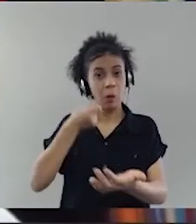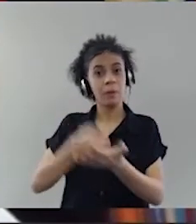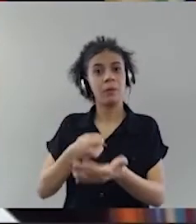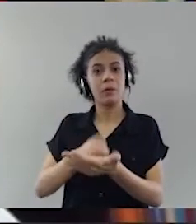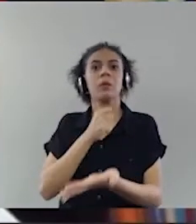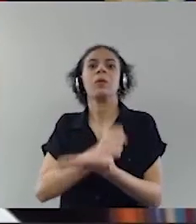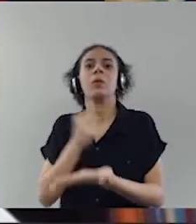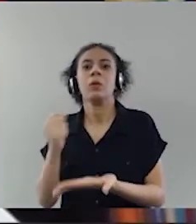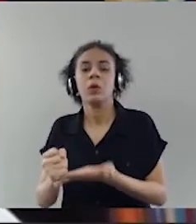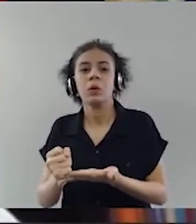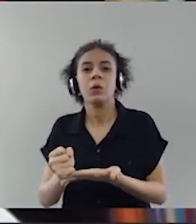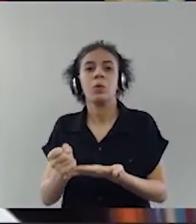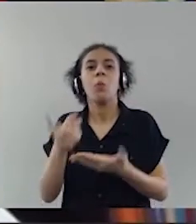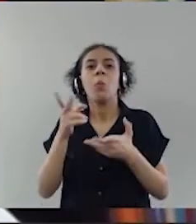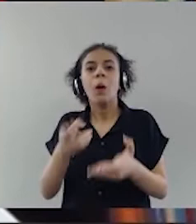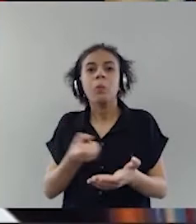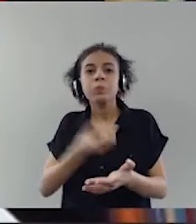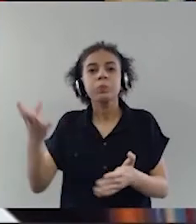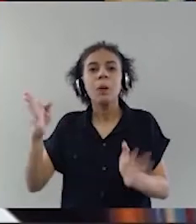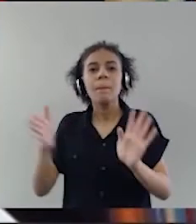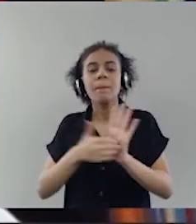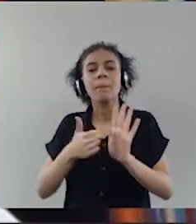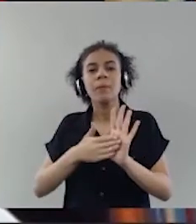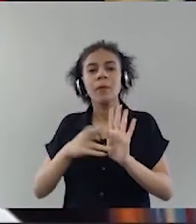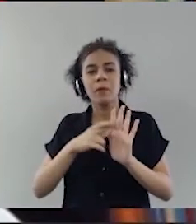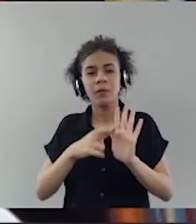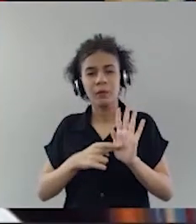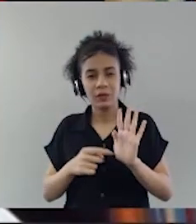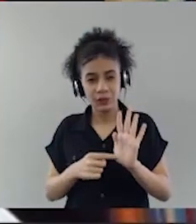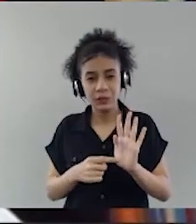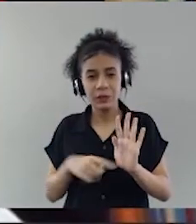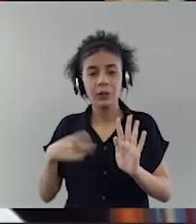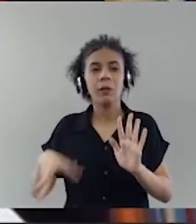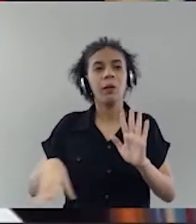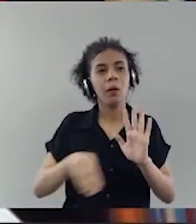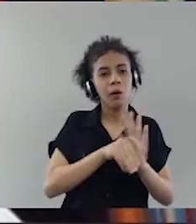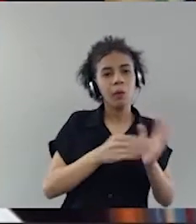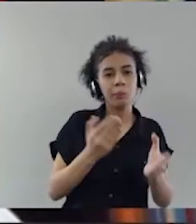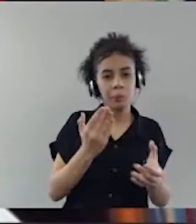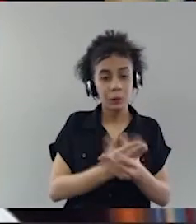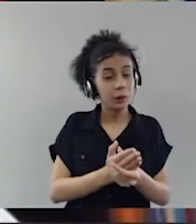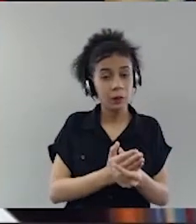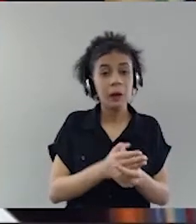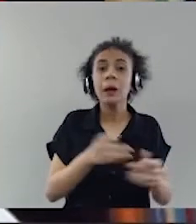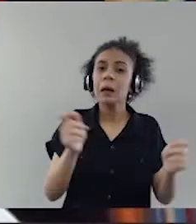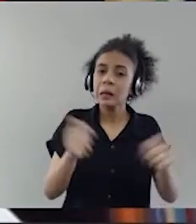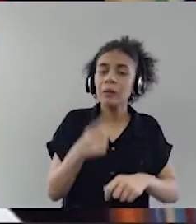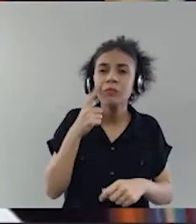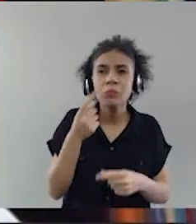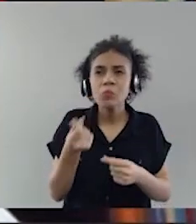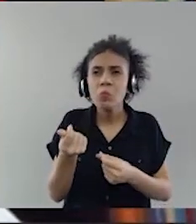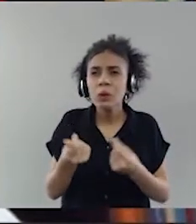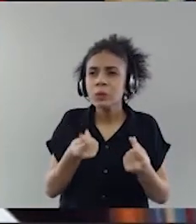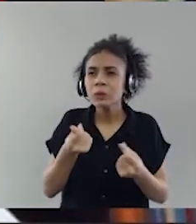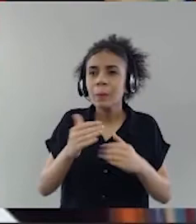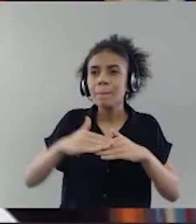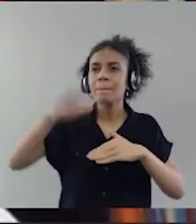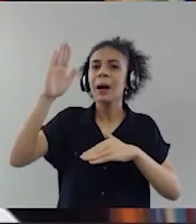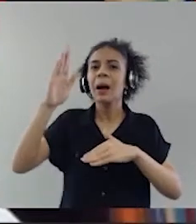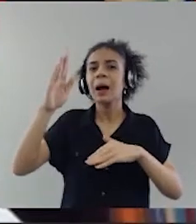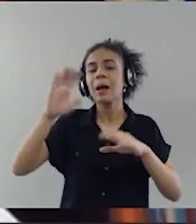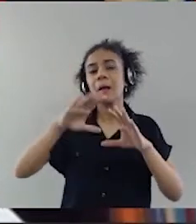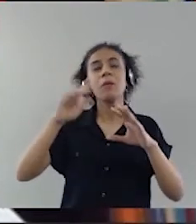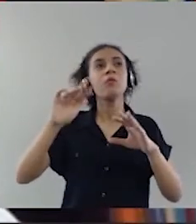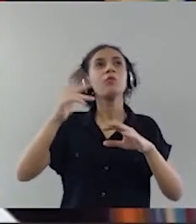contratar todo o quantitativo previsto no edital e depois registrado na ata, é possível definir um quantitativo maior para uma